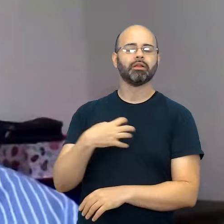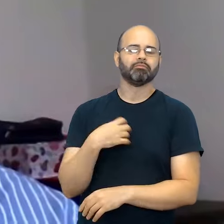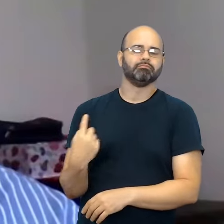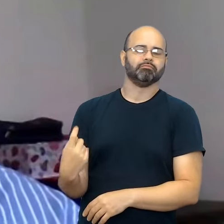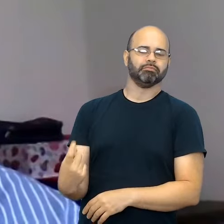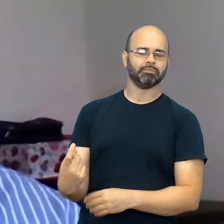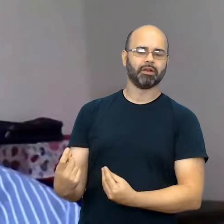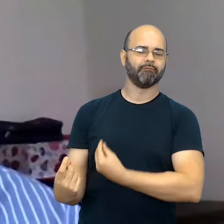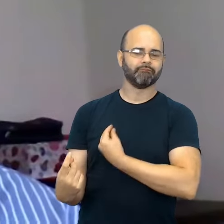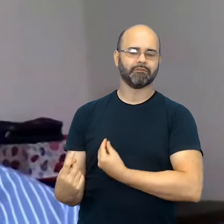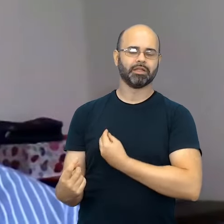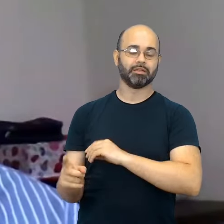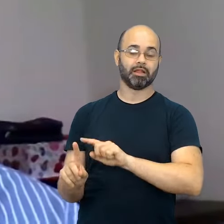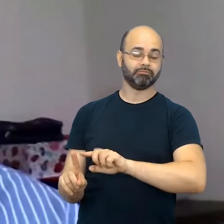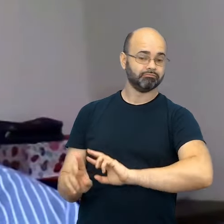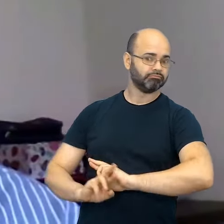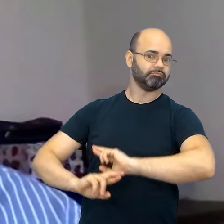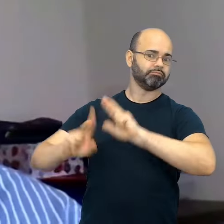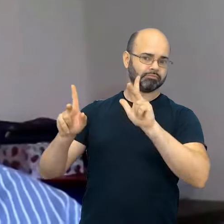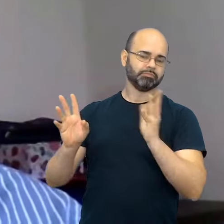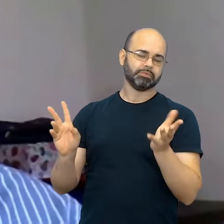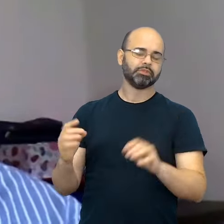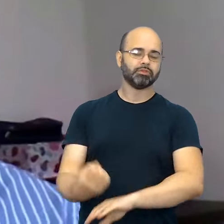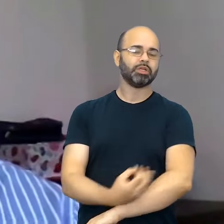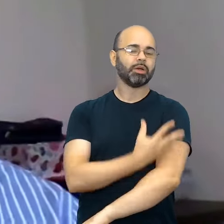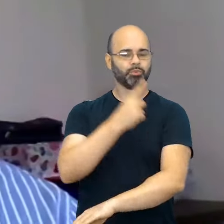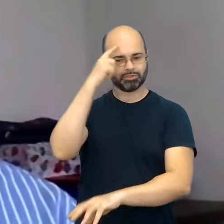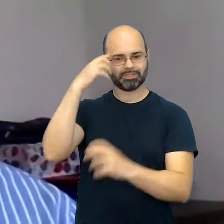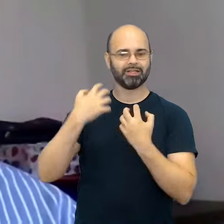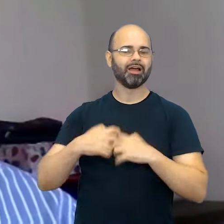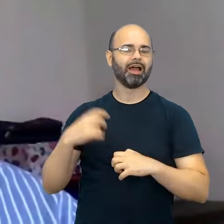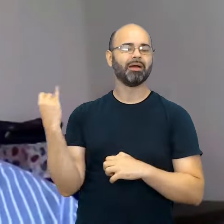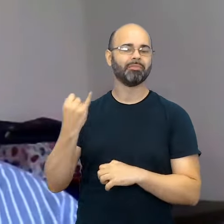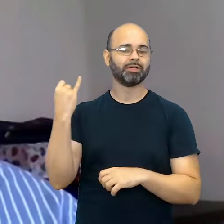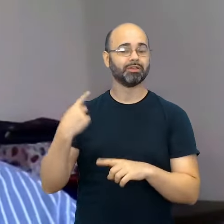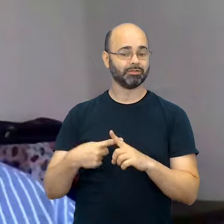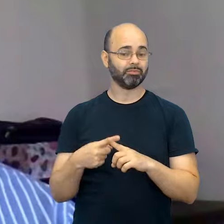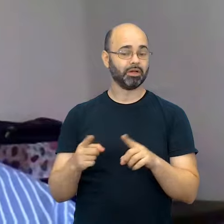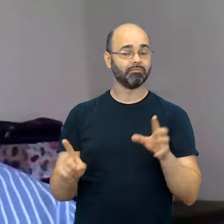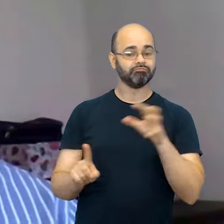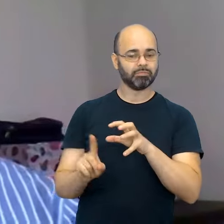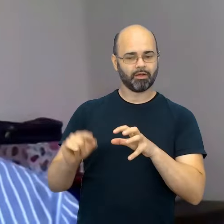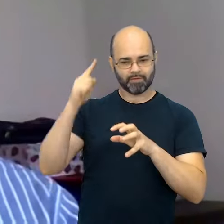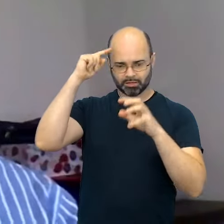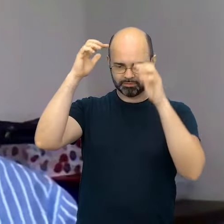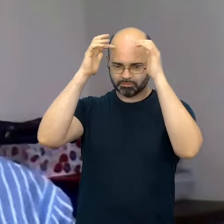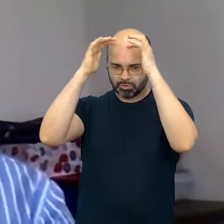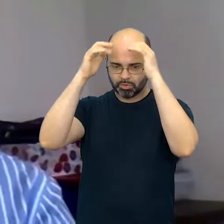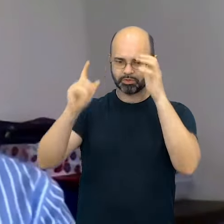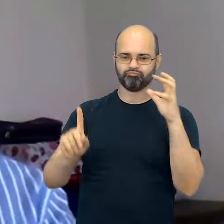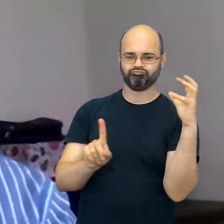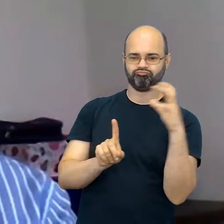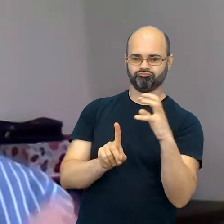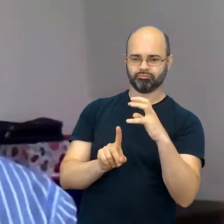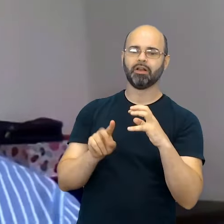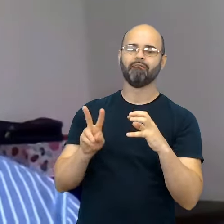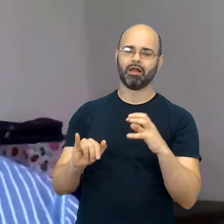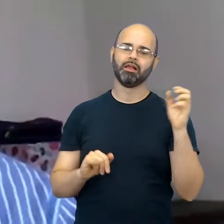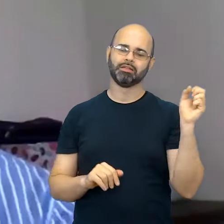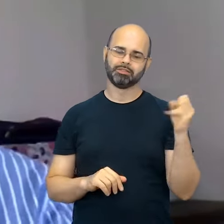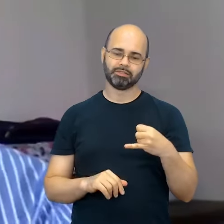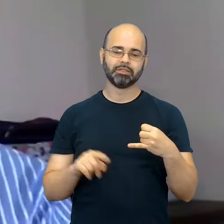é importante a gente levar em conta as emoções, porque ela vai afetar, sim, o cognitivo. Há uma relação muito,